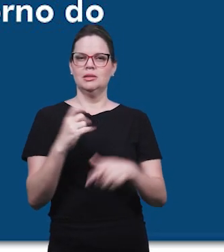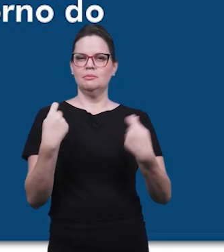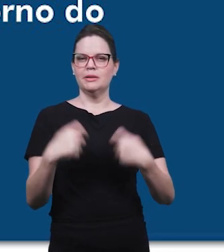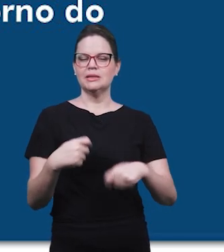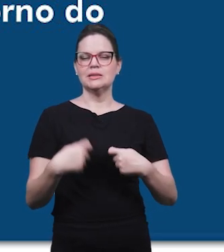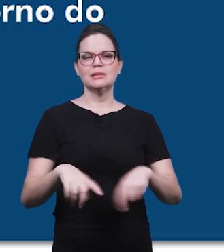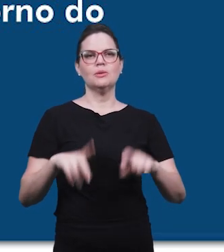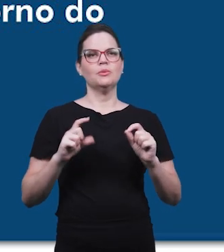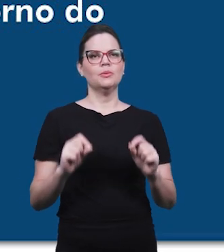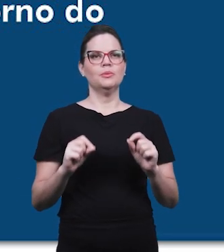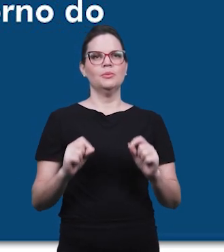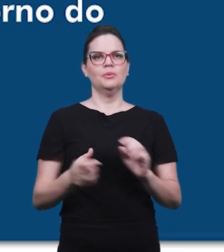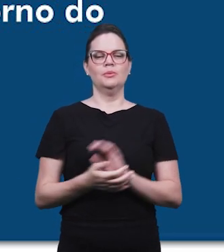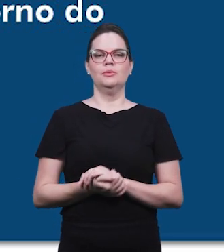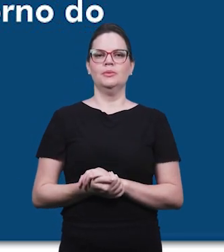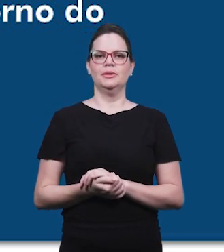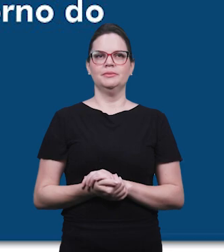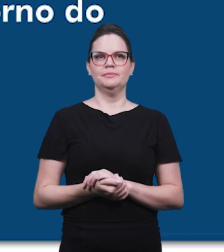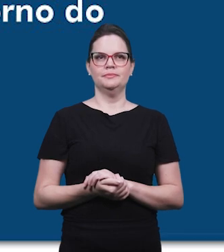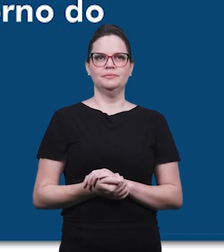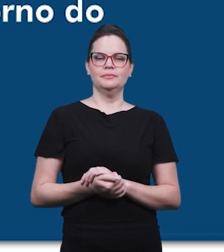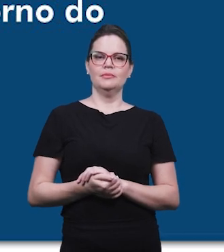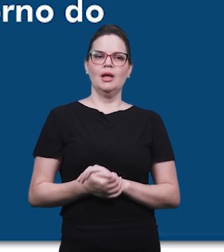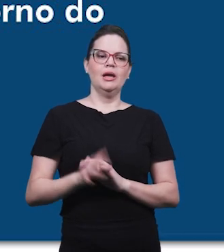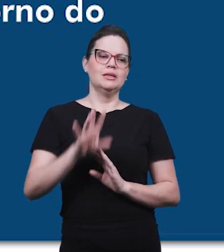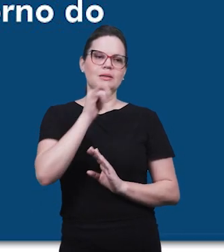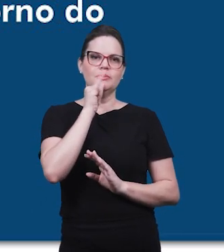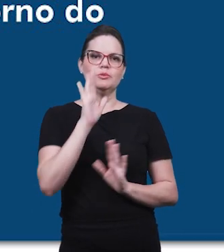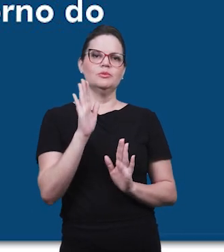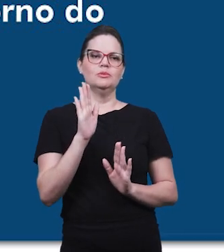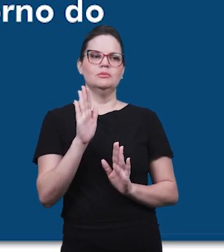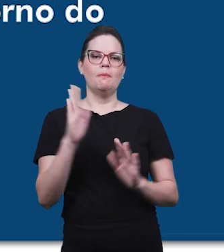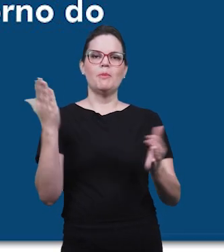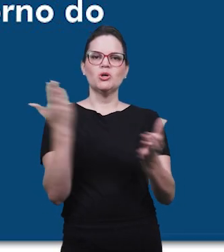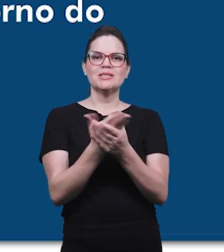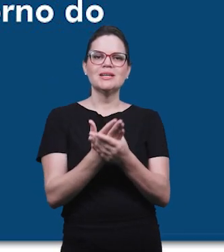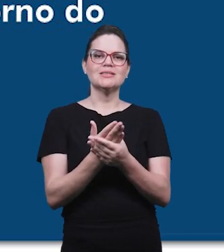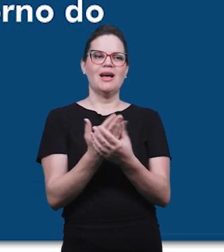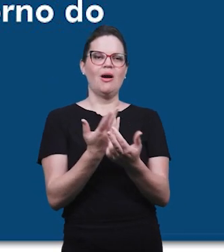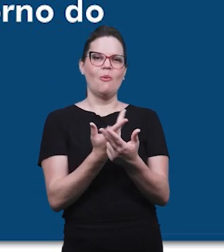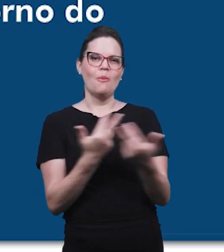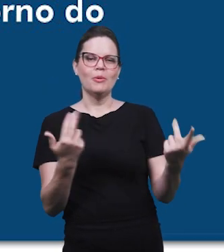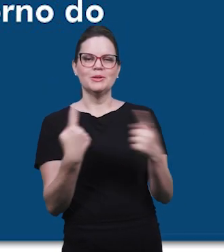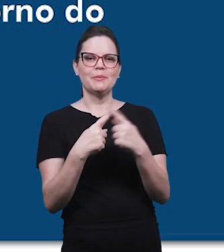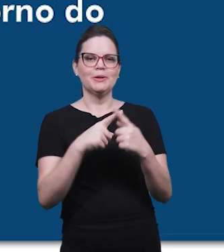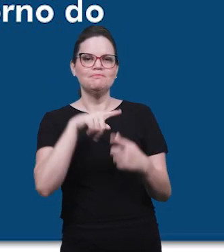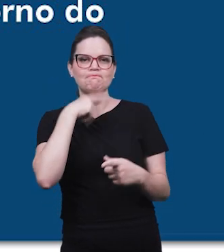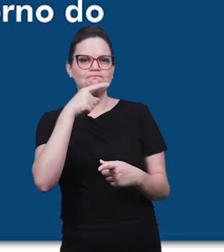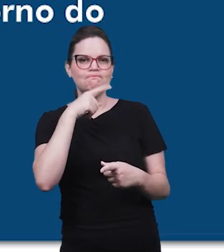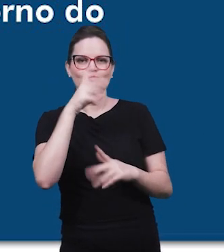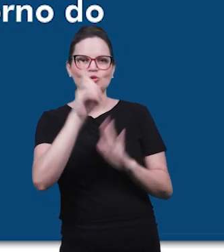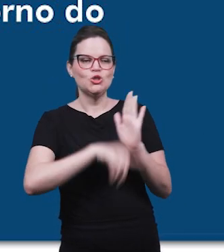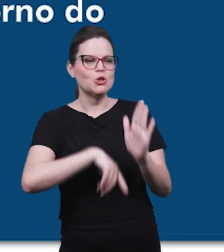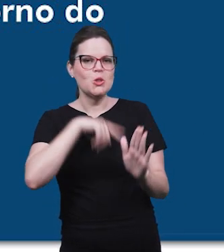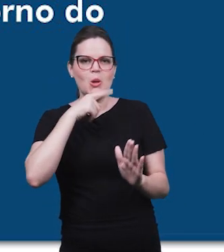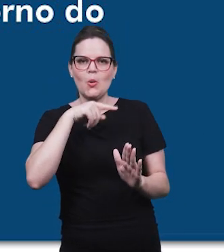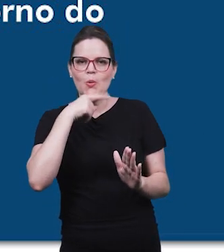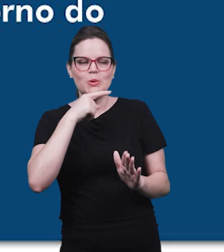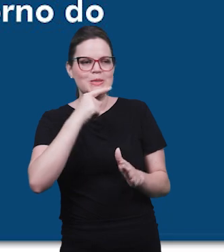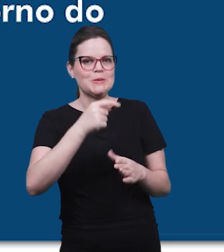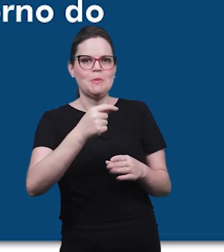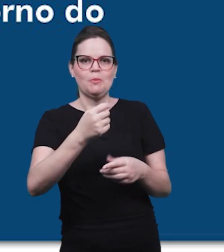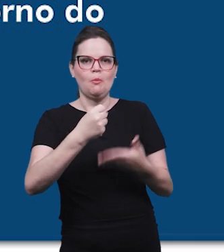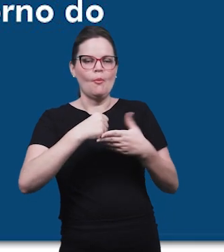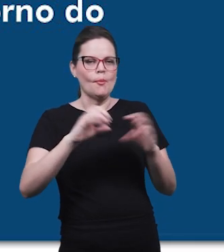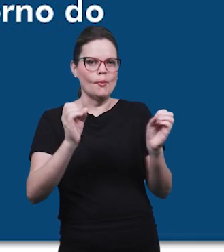buscar uma assessoria jurídica, né, de repente aqueles direitos não estão sendo atendidos, estão sendo negligenciados em